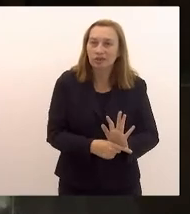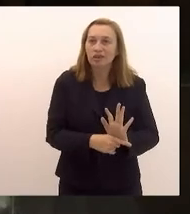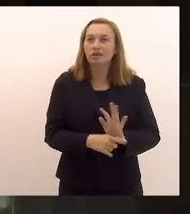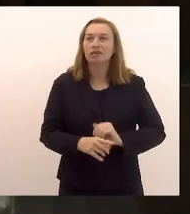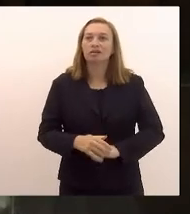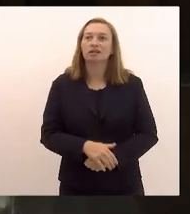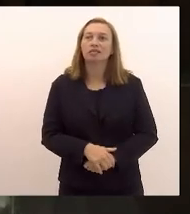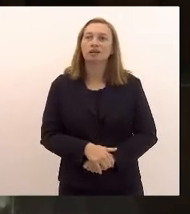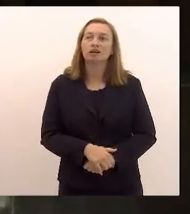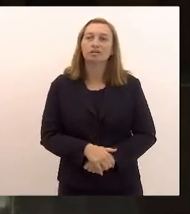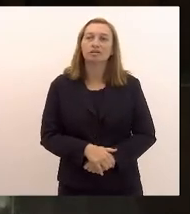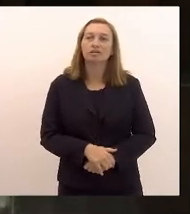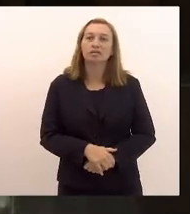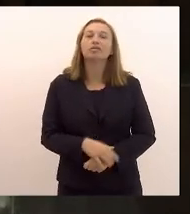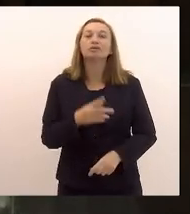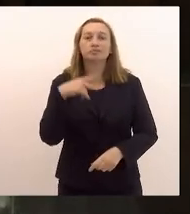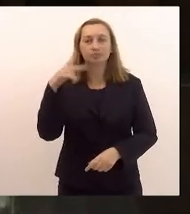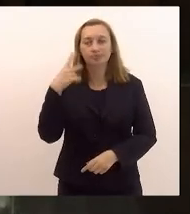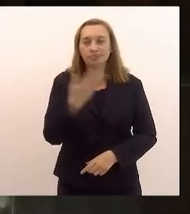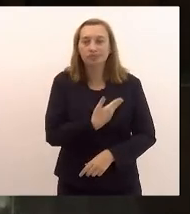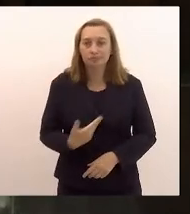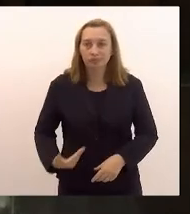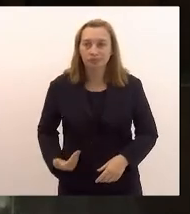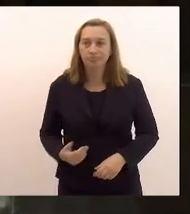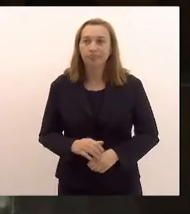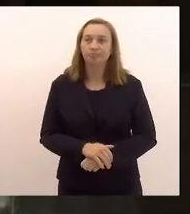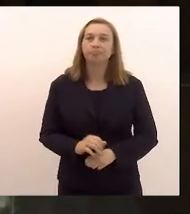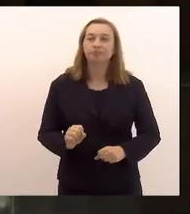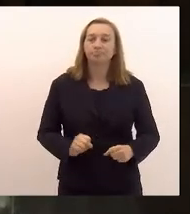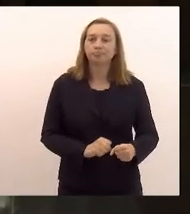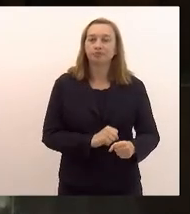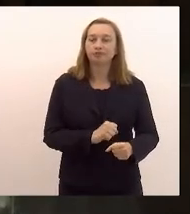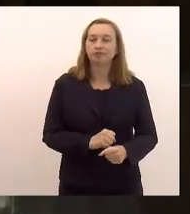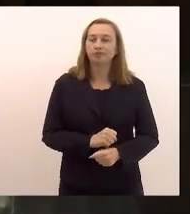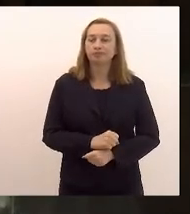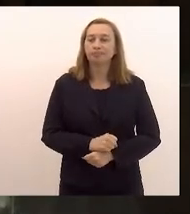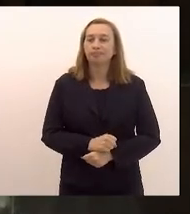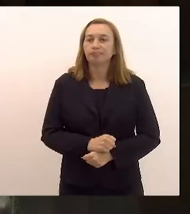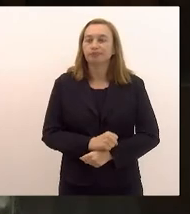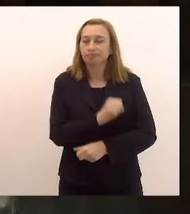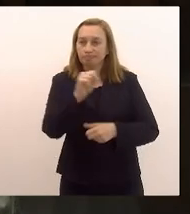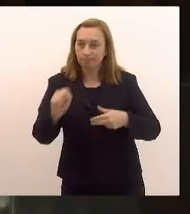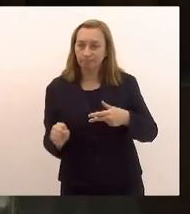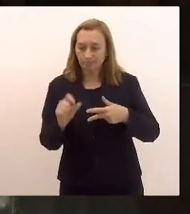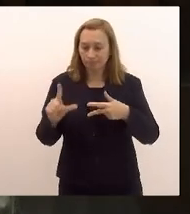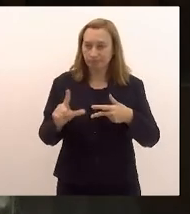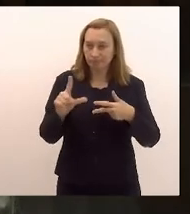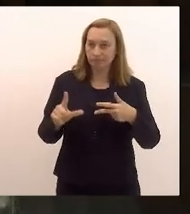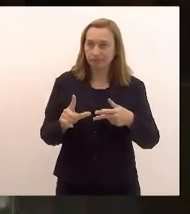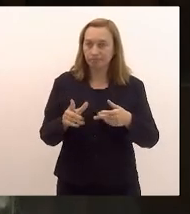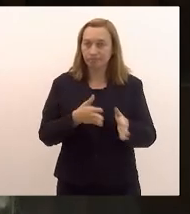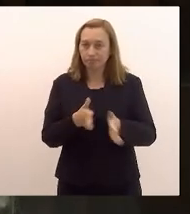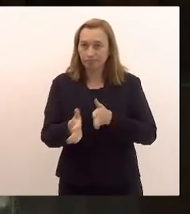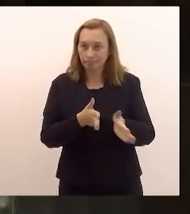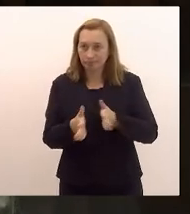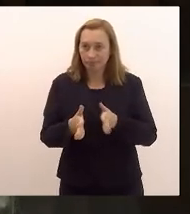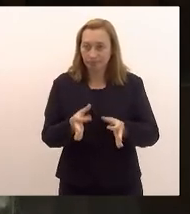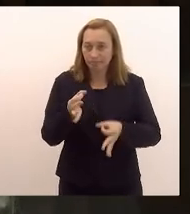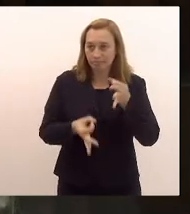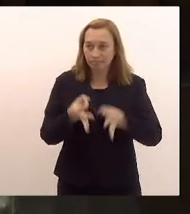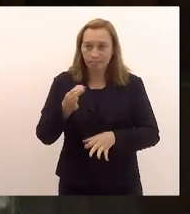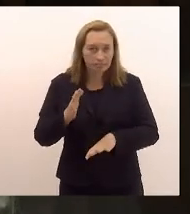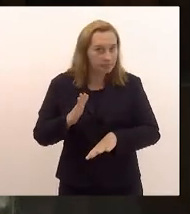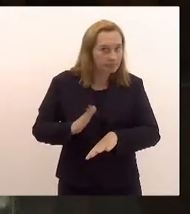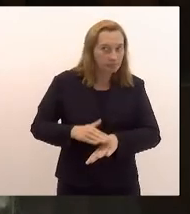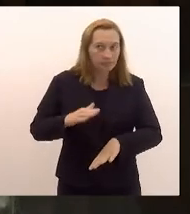com a política pública definida pelo poder legislativo porque como eu sempre falo acesso à justiça com a defensoria muito